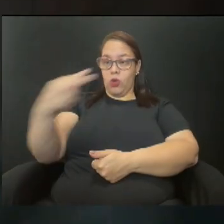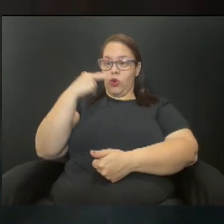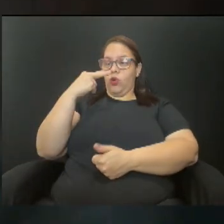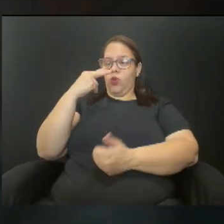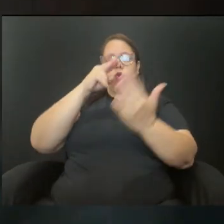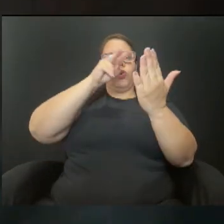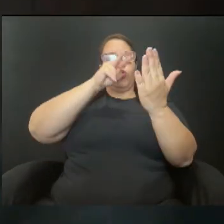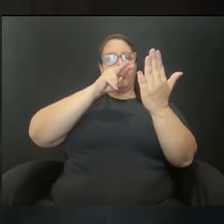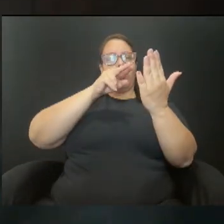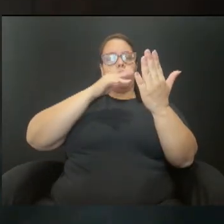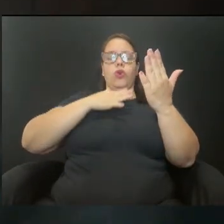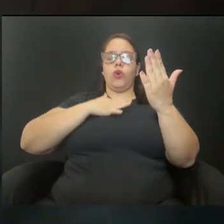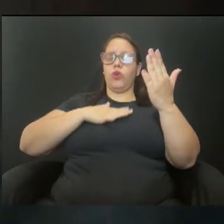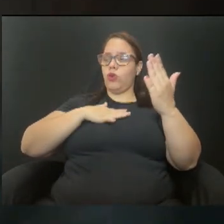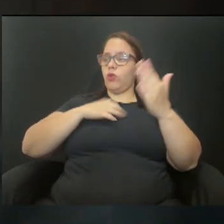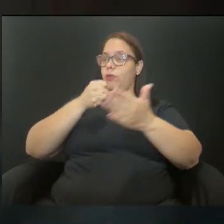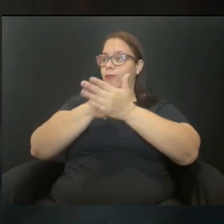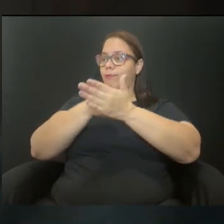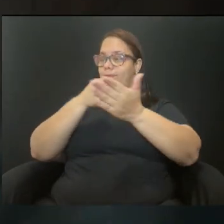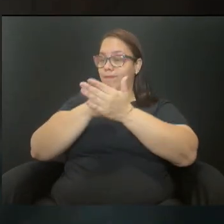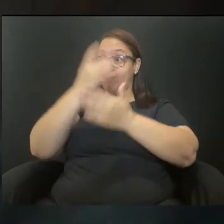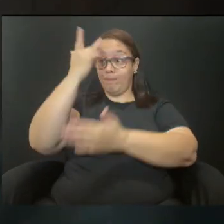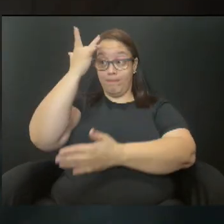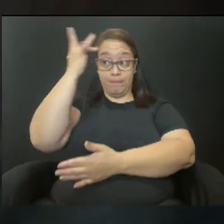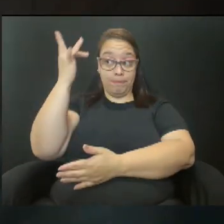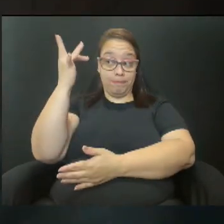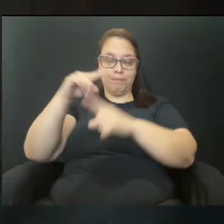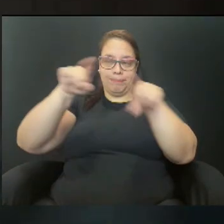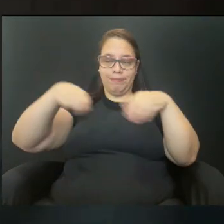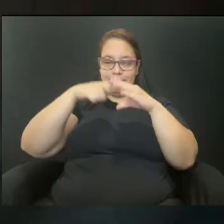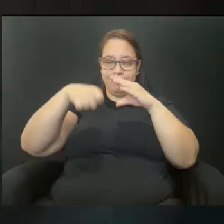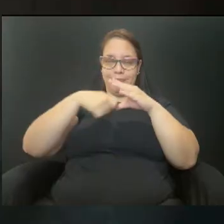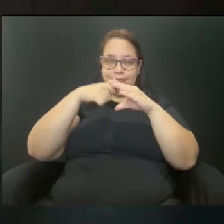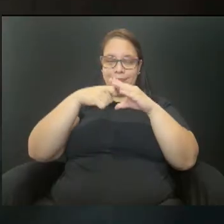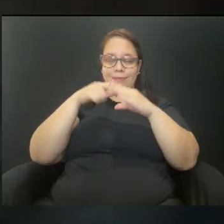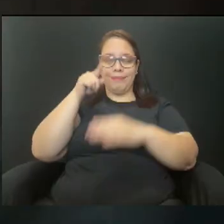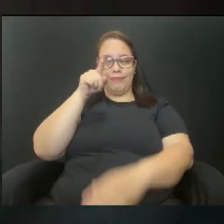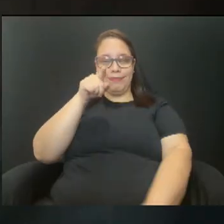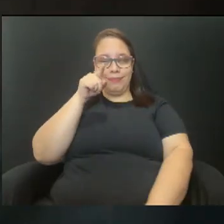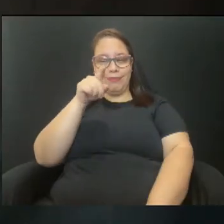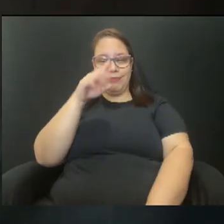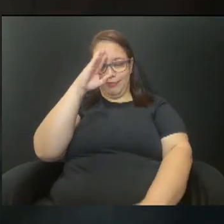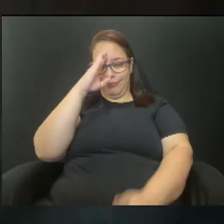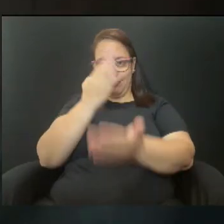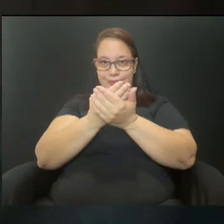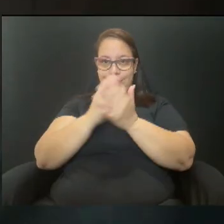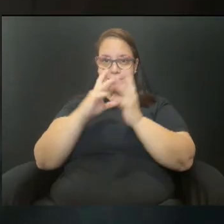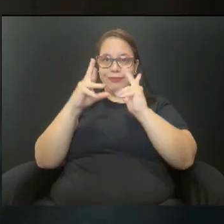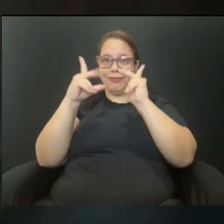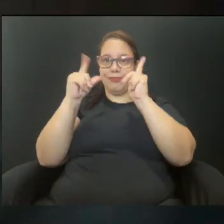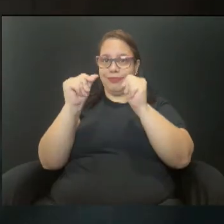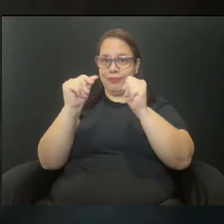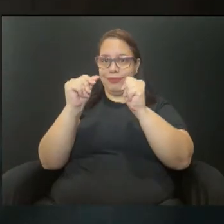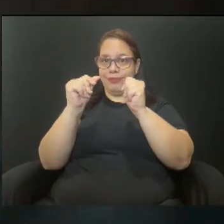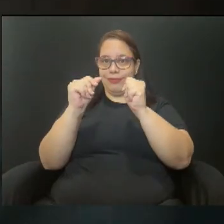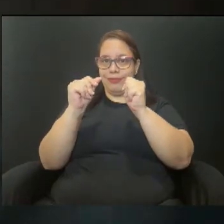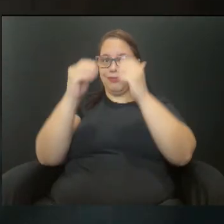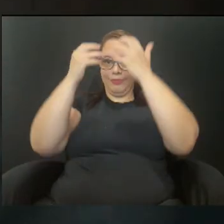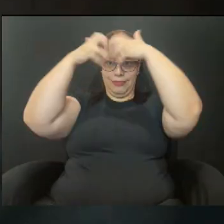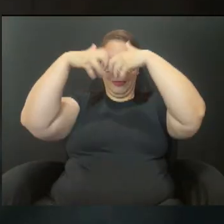menos cobrança. Então, amanhã, no Estúdio Câmara, você aí confere toda essa reflexão. Eu